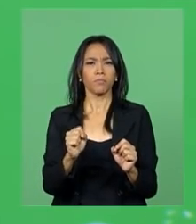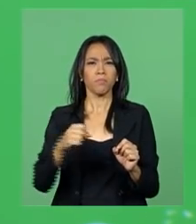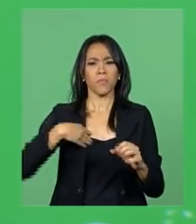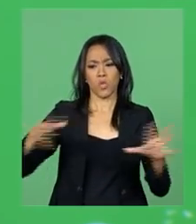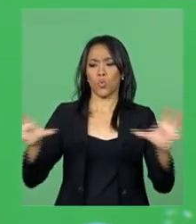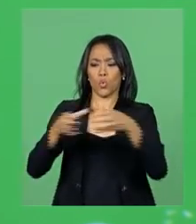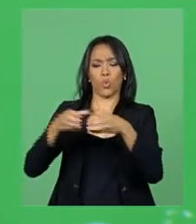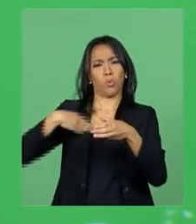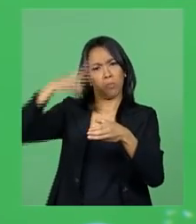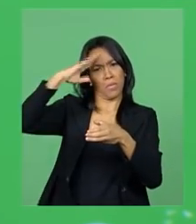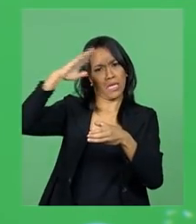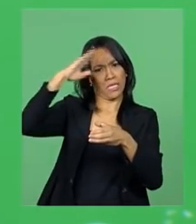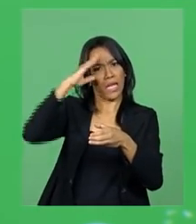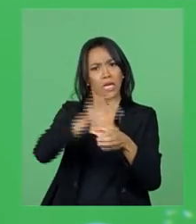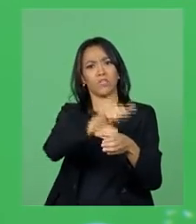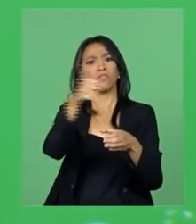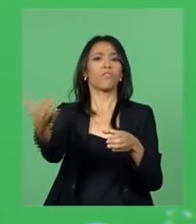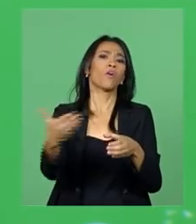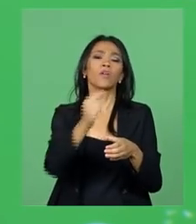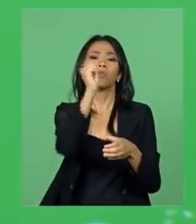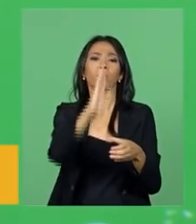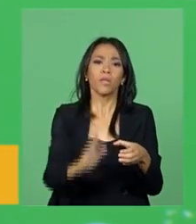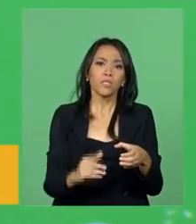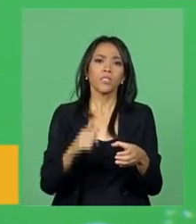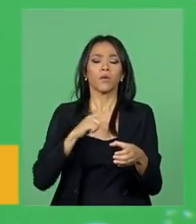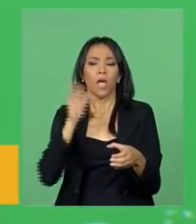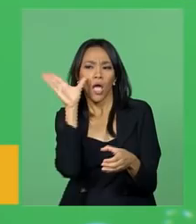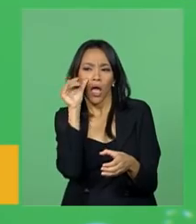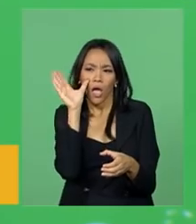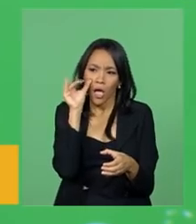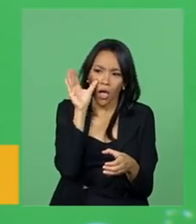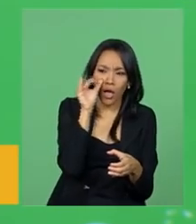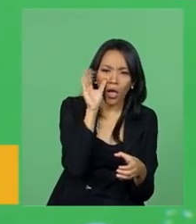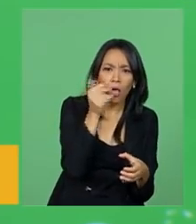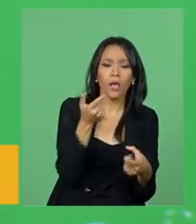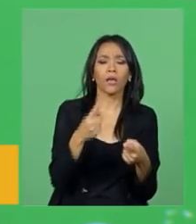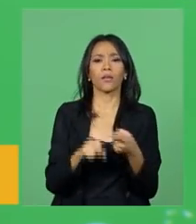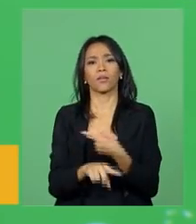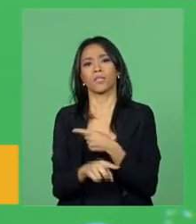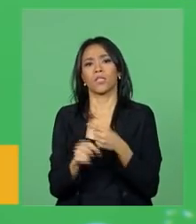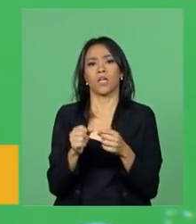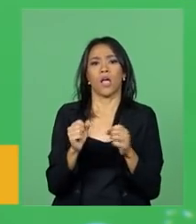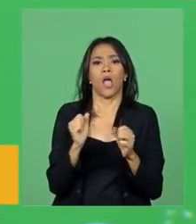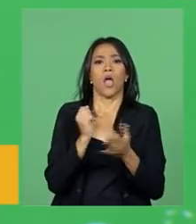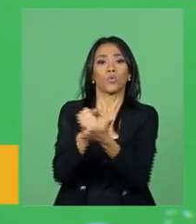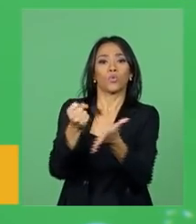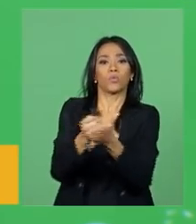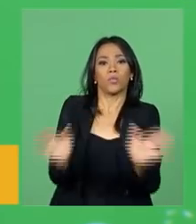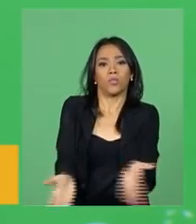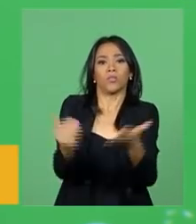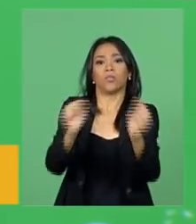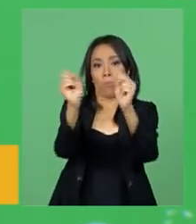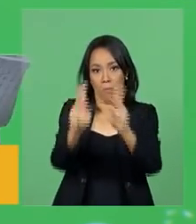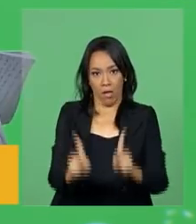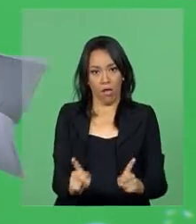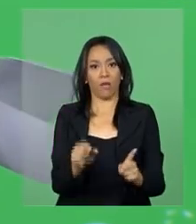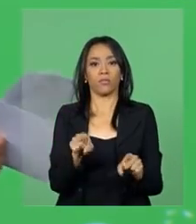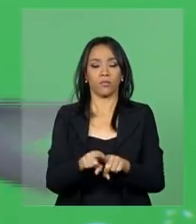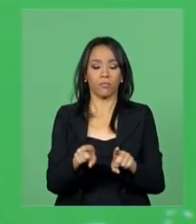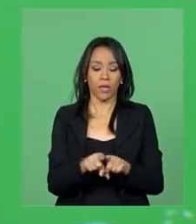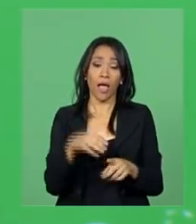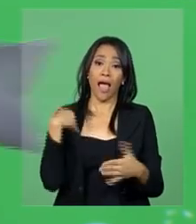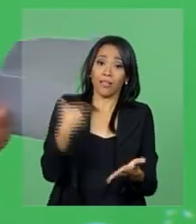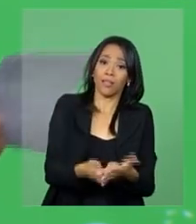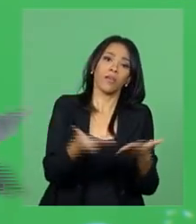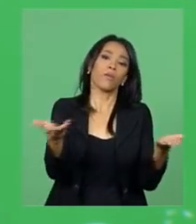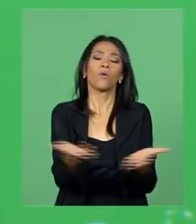militares no exterior, em ações de observador, de forças de paz também. Né? Até hoje,